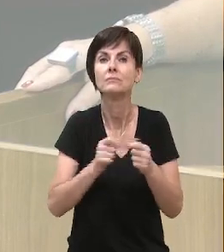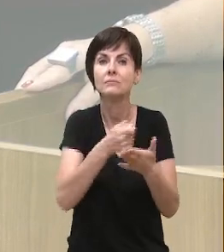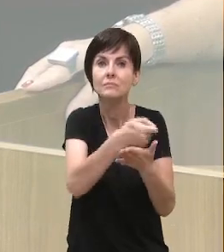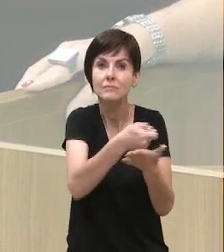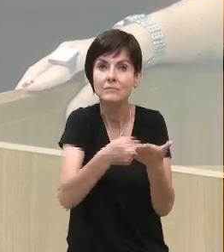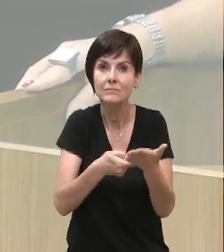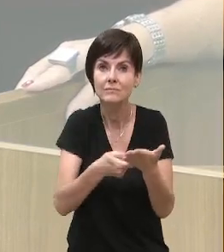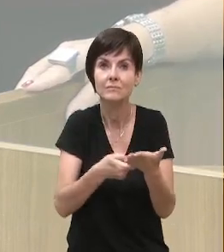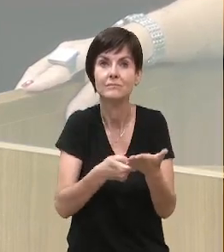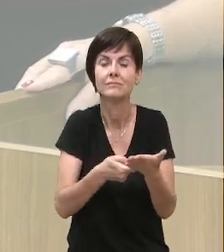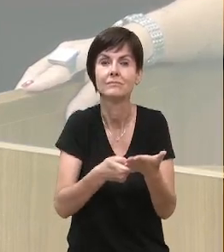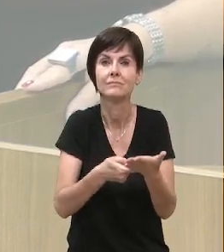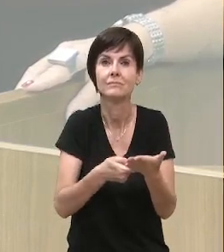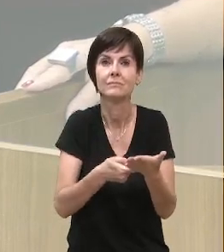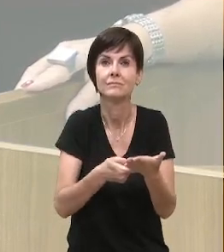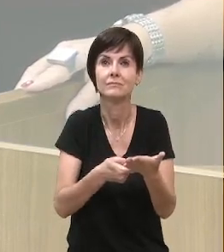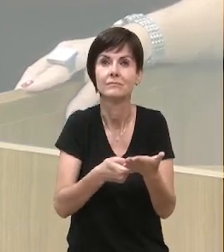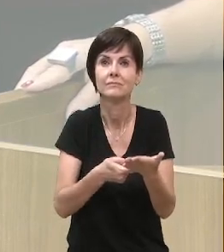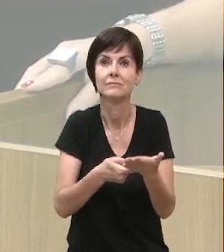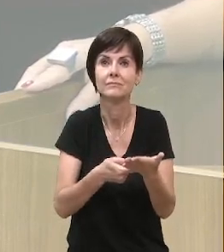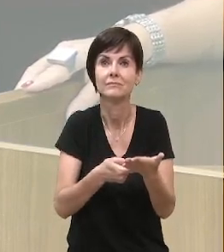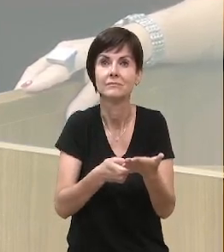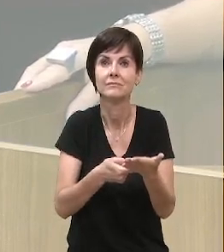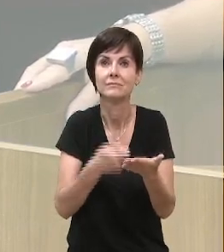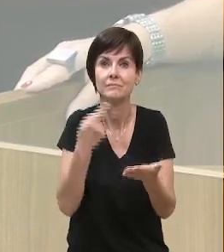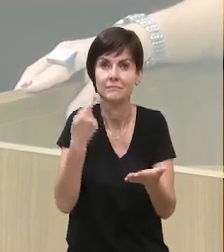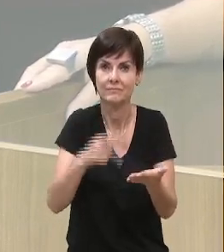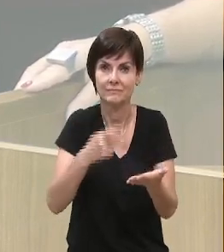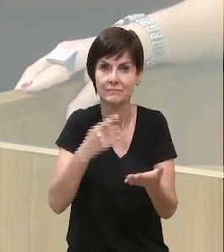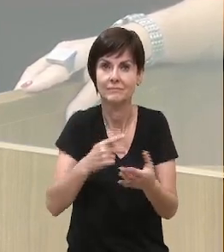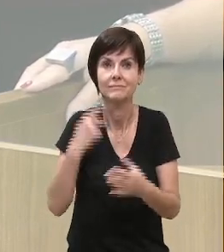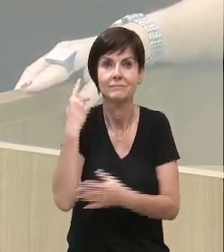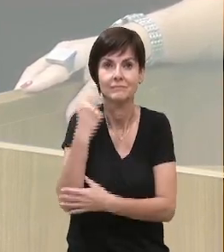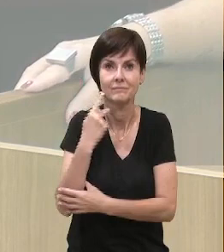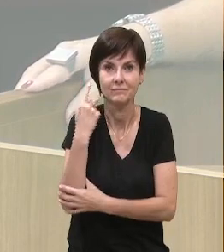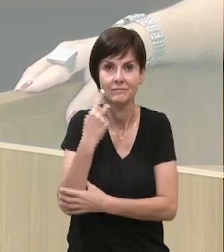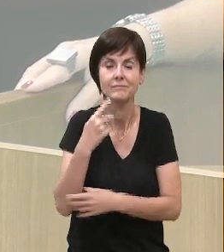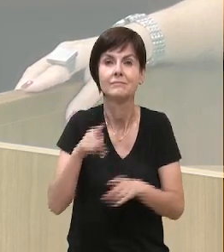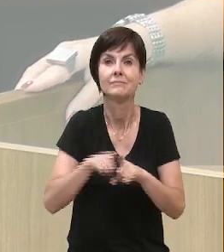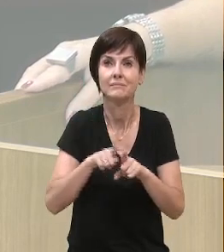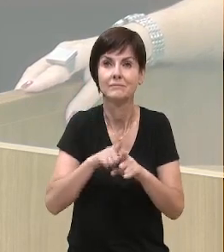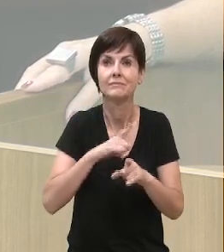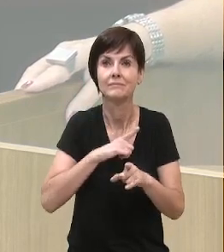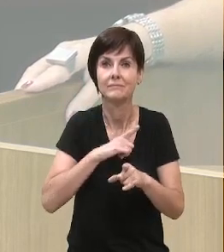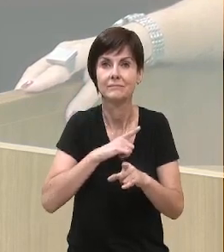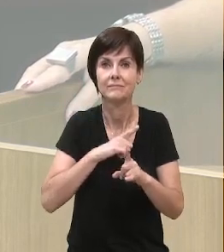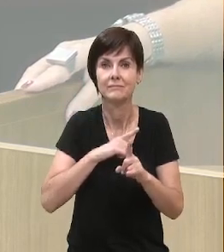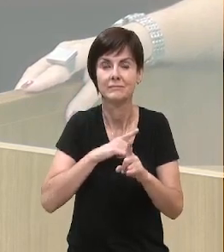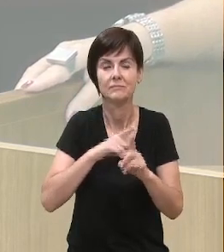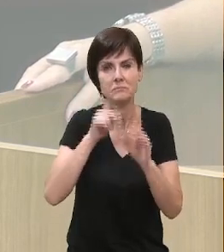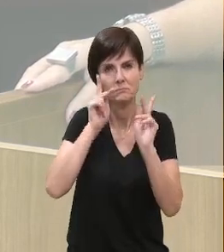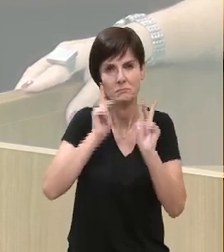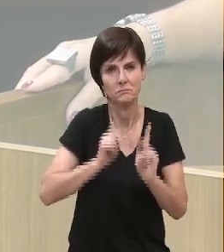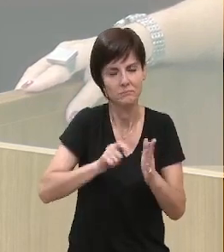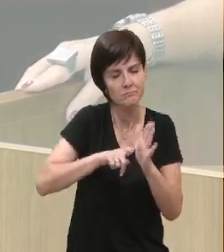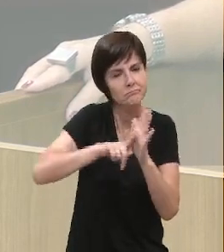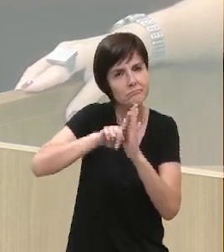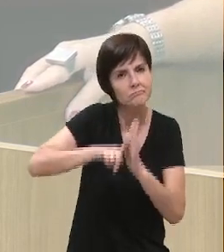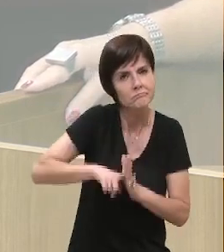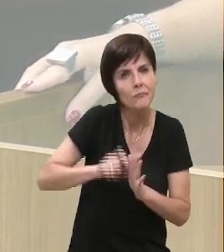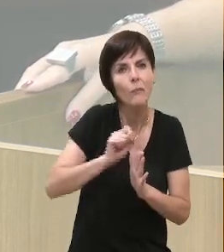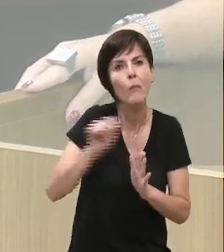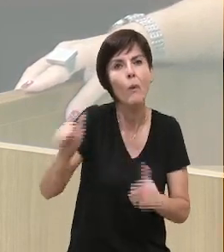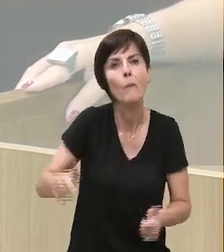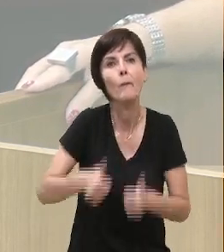concurso que será aqui pela Câmara de Vereadores, também terá uma pessoa que analisará o melhor desenho,